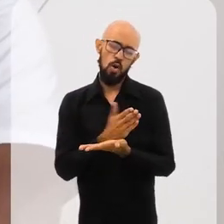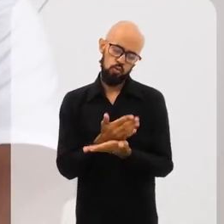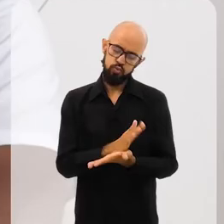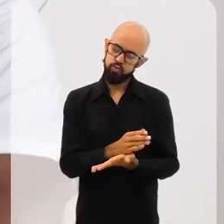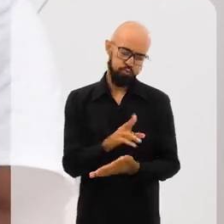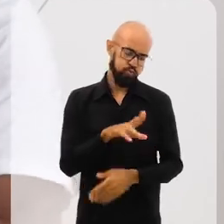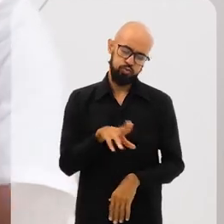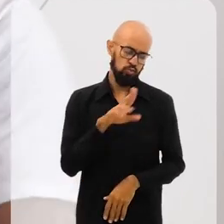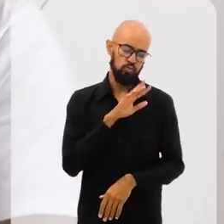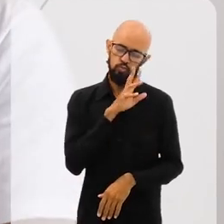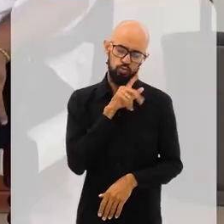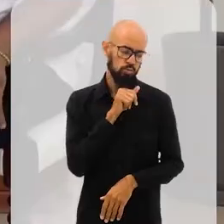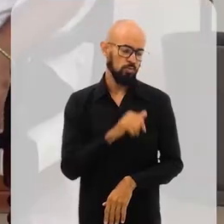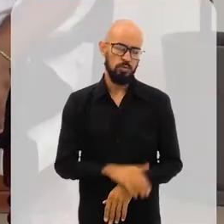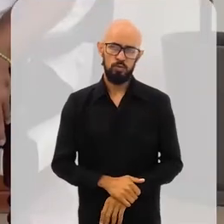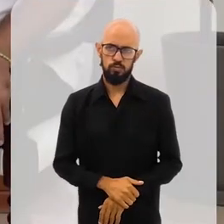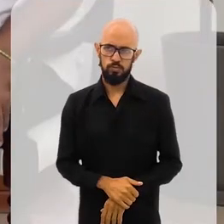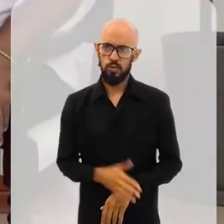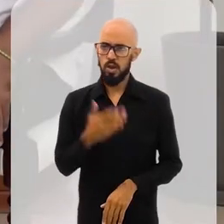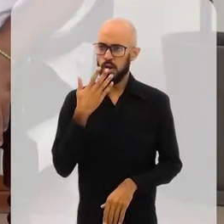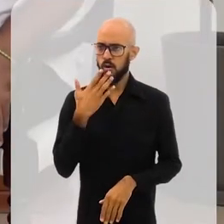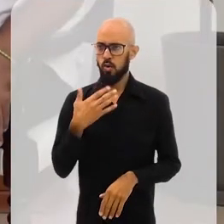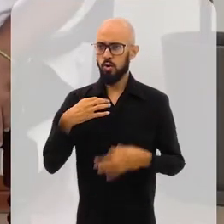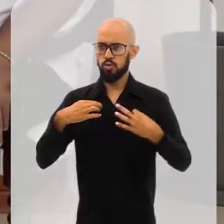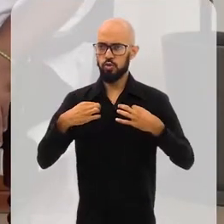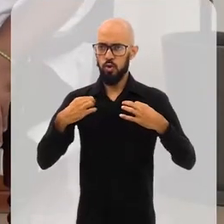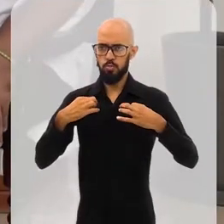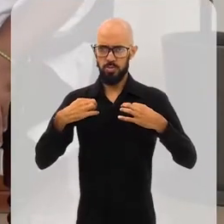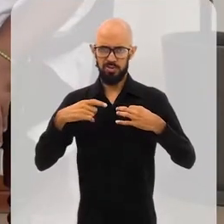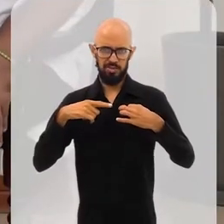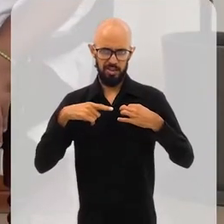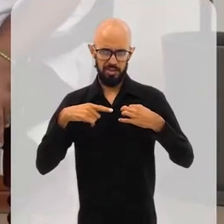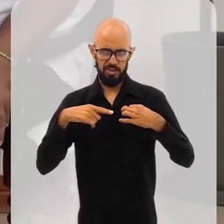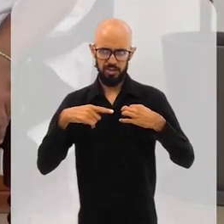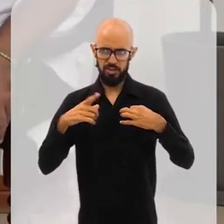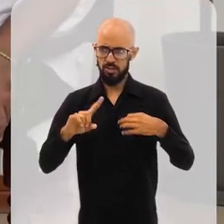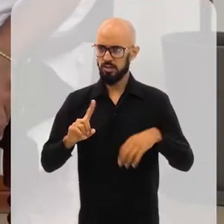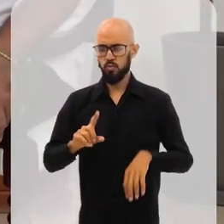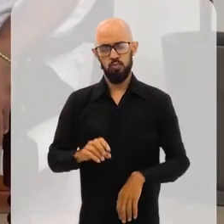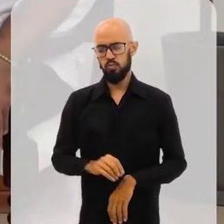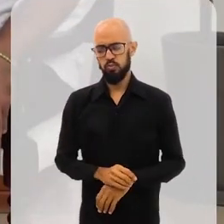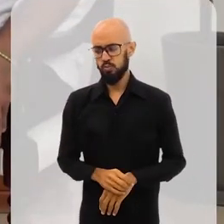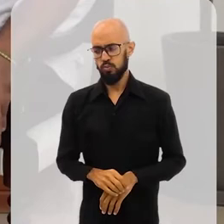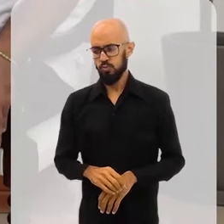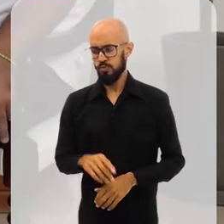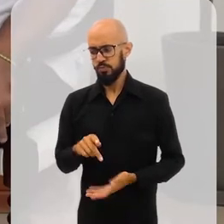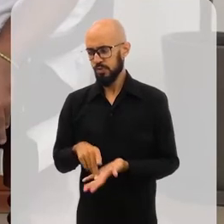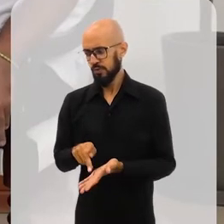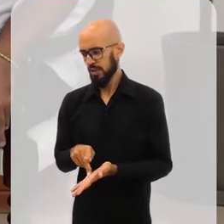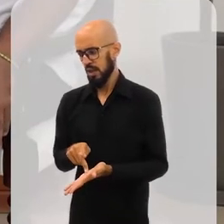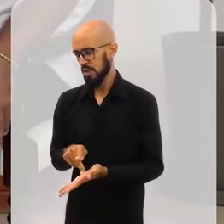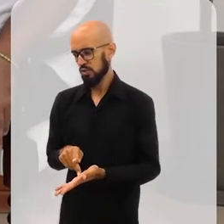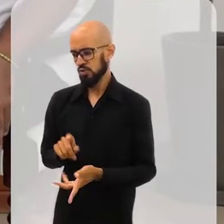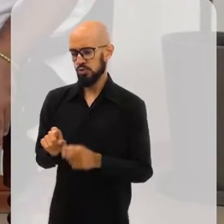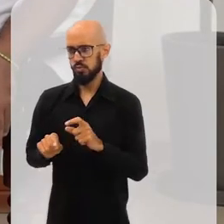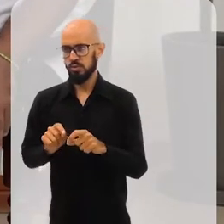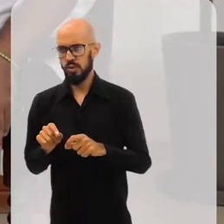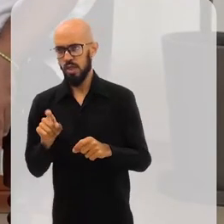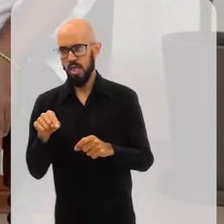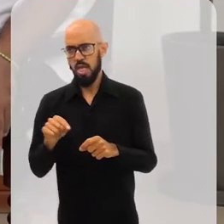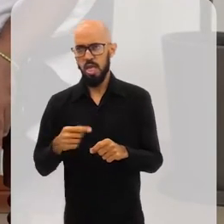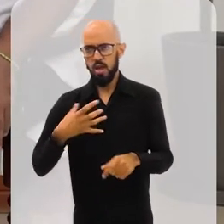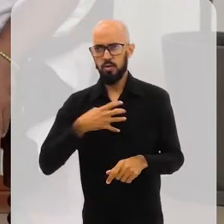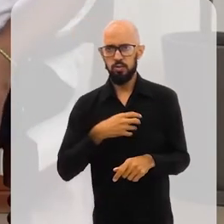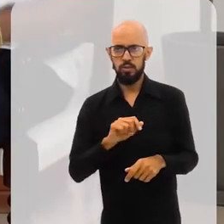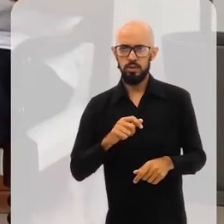que usam animal e outras que não. Cor de roupa, existe? Não, na verdade, muito... ligado